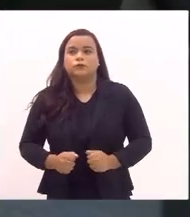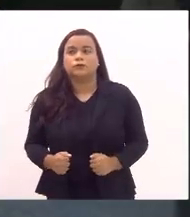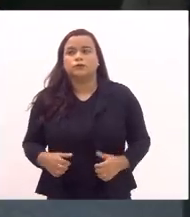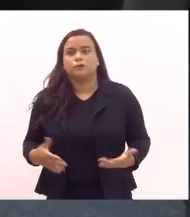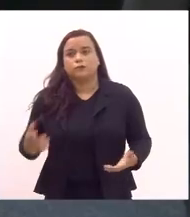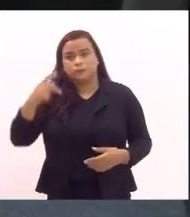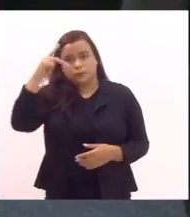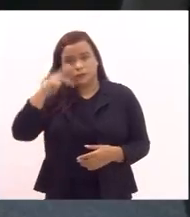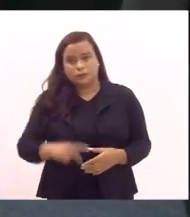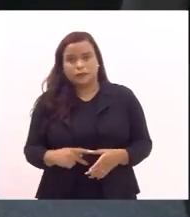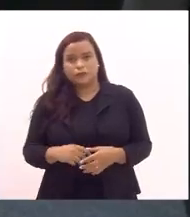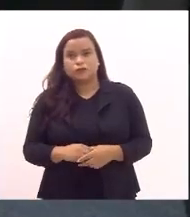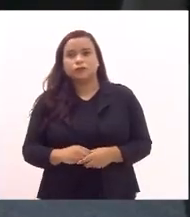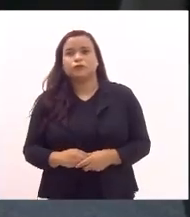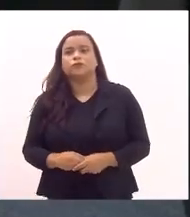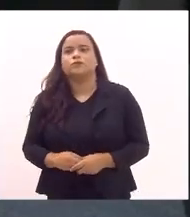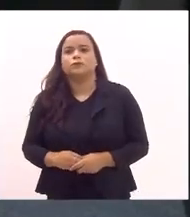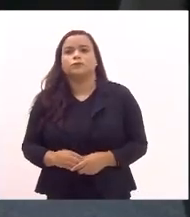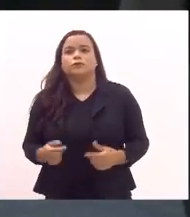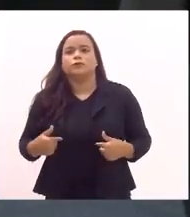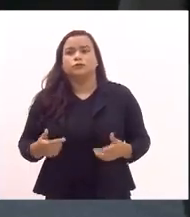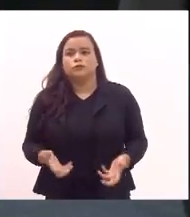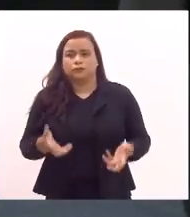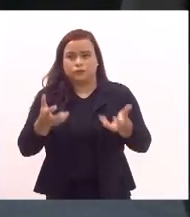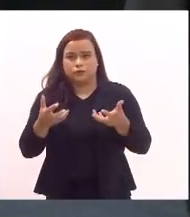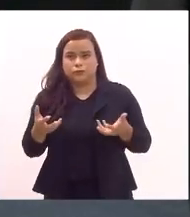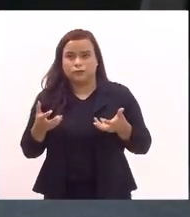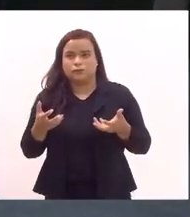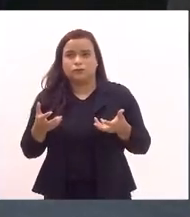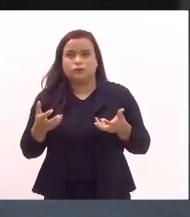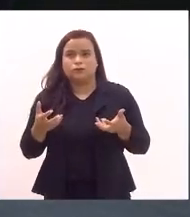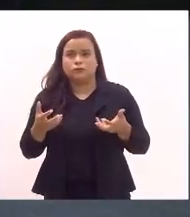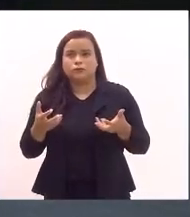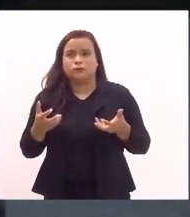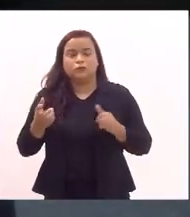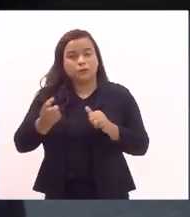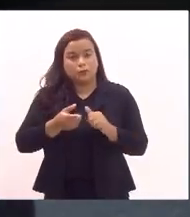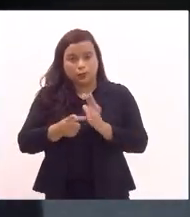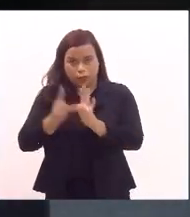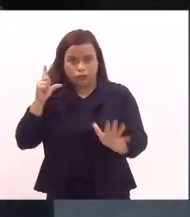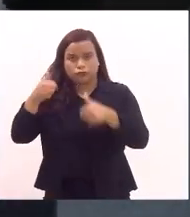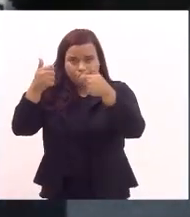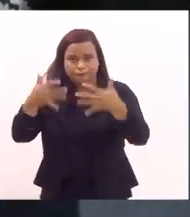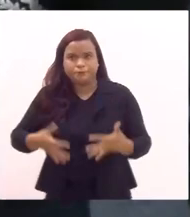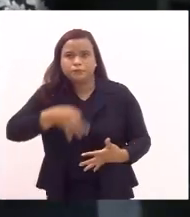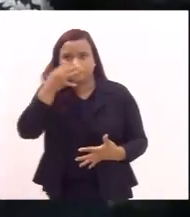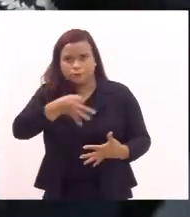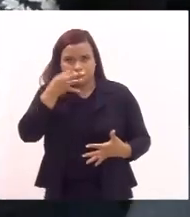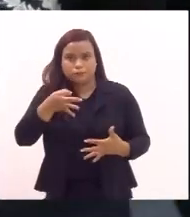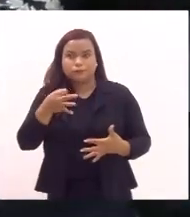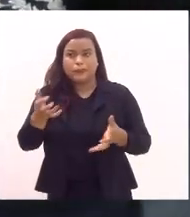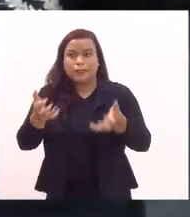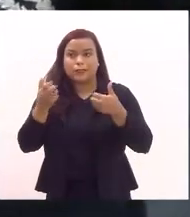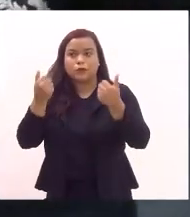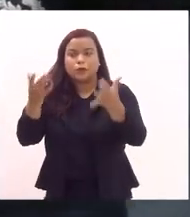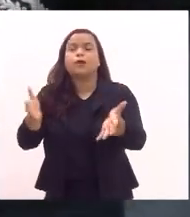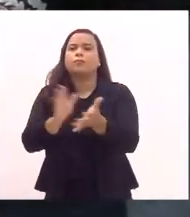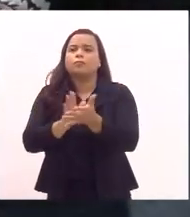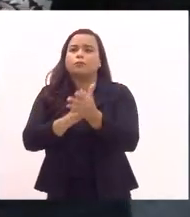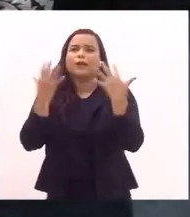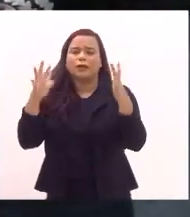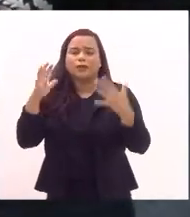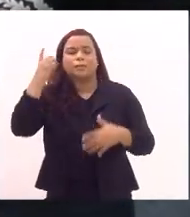Presidente queria antes da aparecer parabenizar